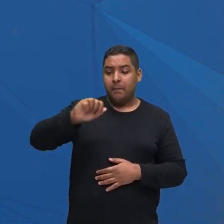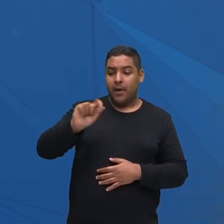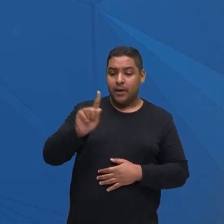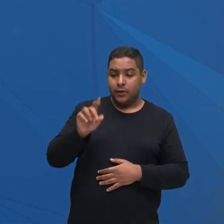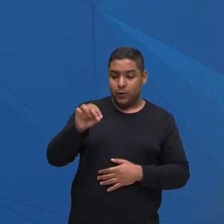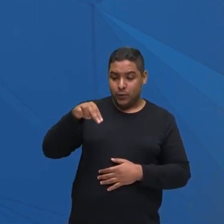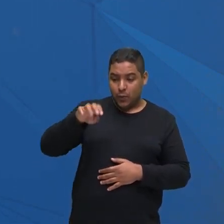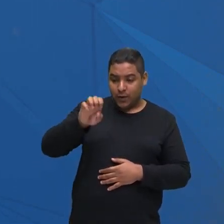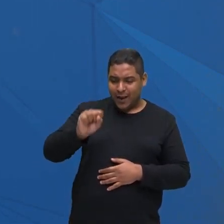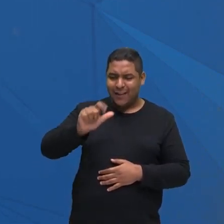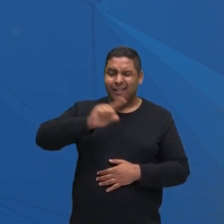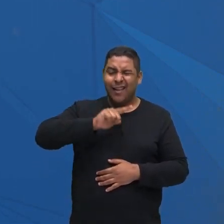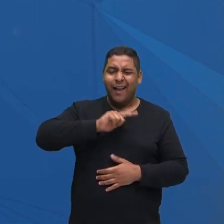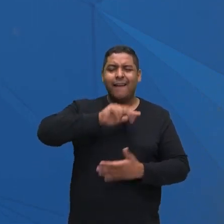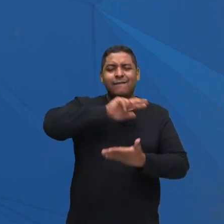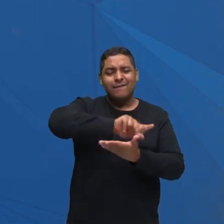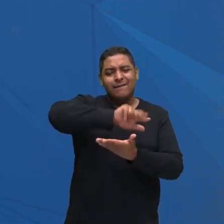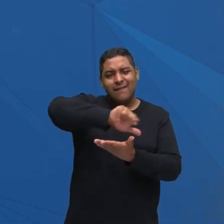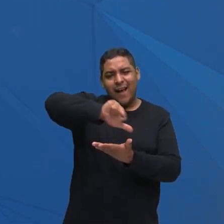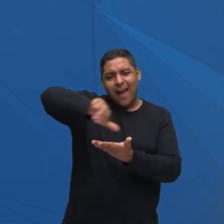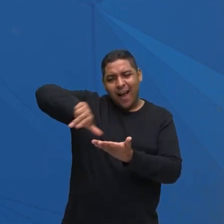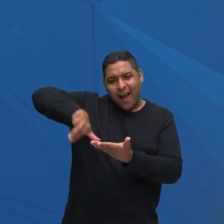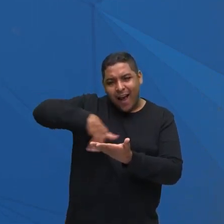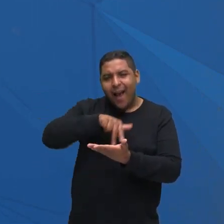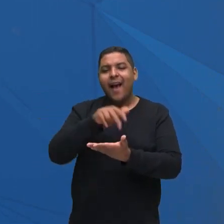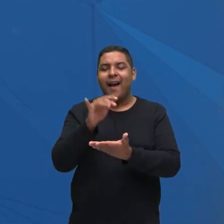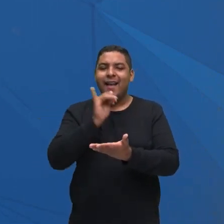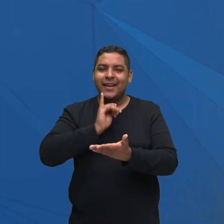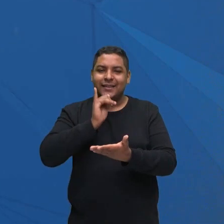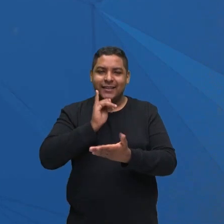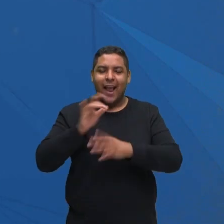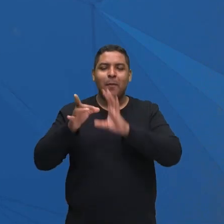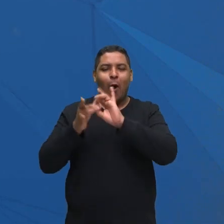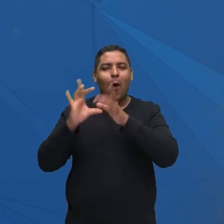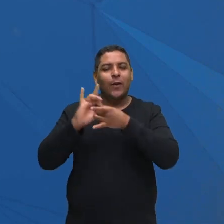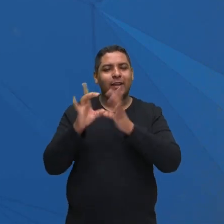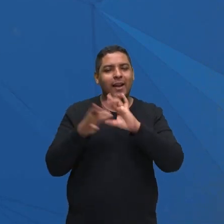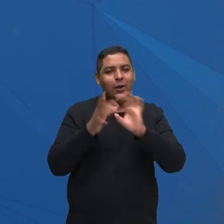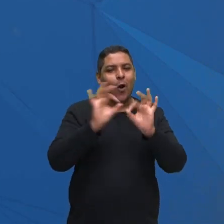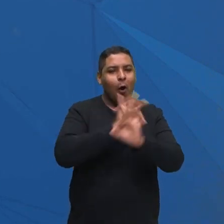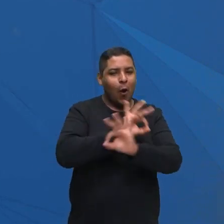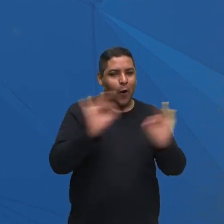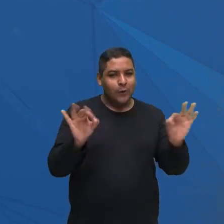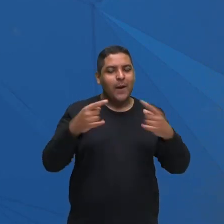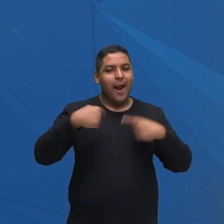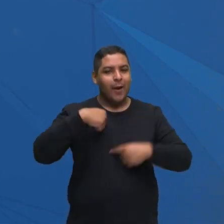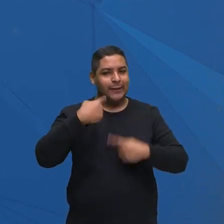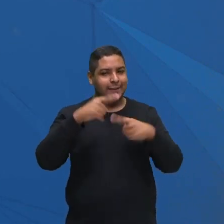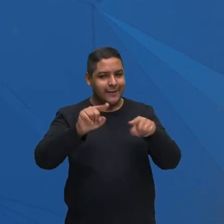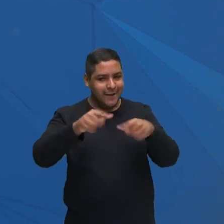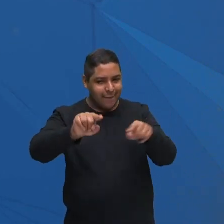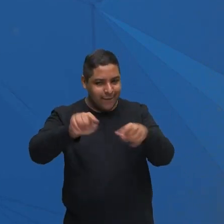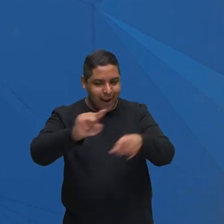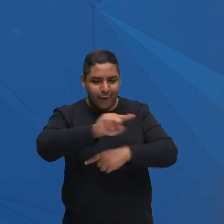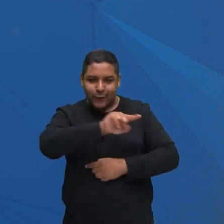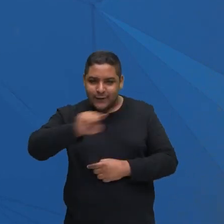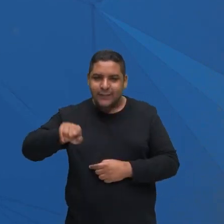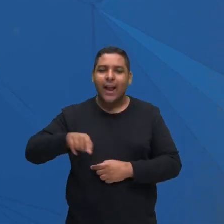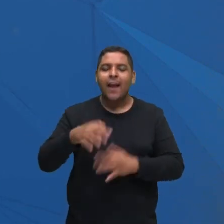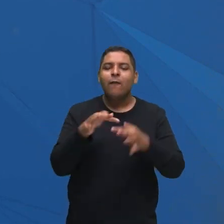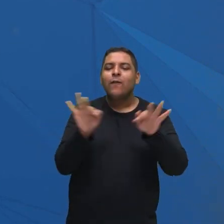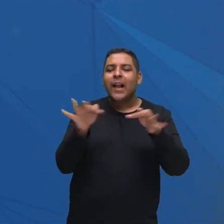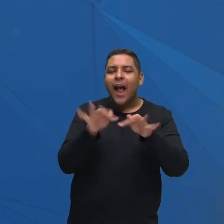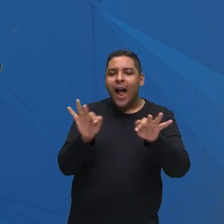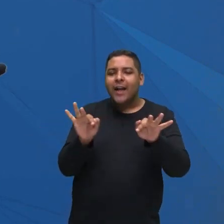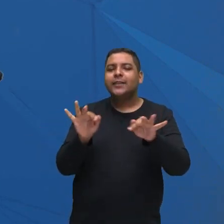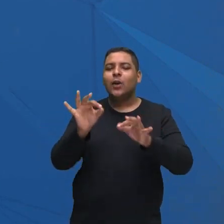trouxeram vários exemplos bem contextualizados do que esses dois termos que eu desafiei vocês a escreverem frases